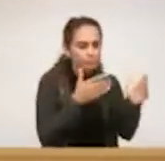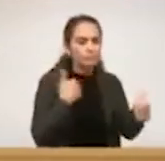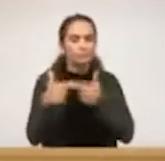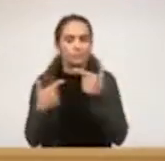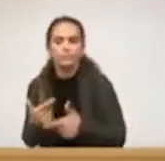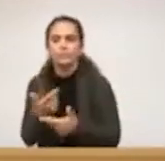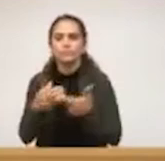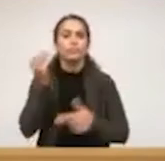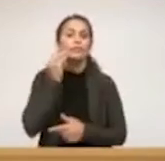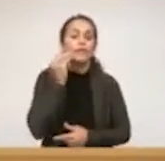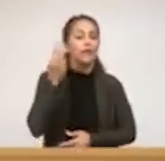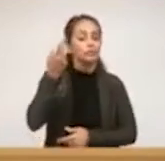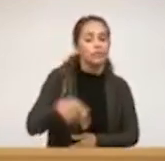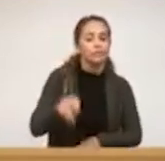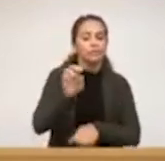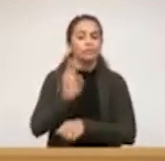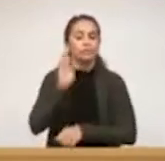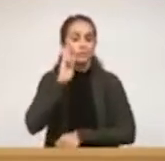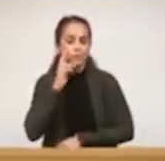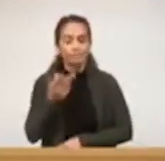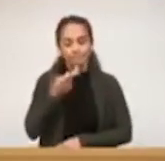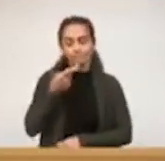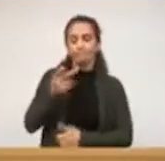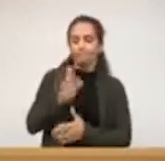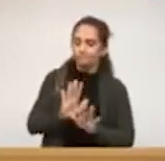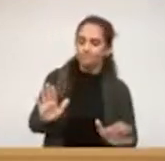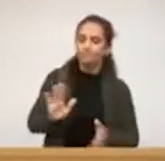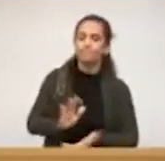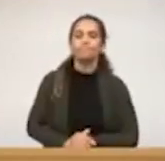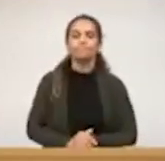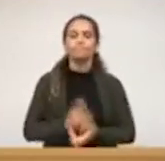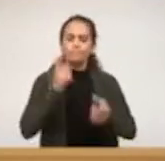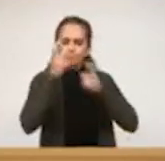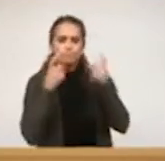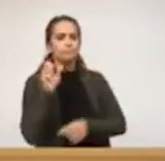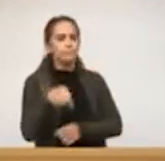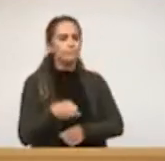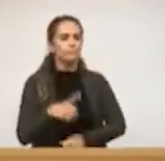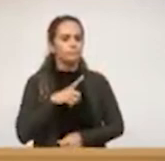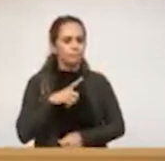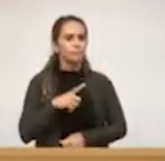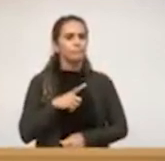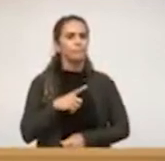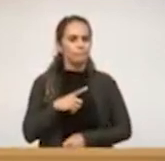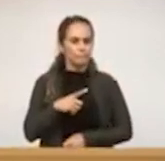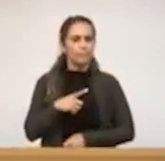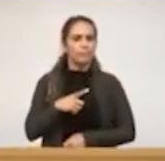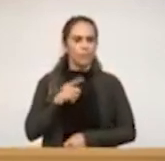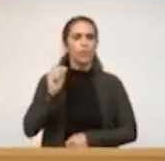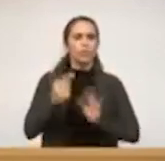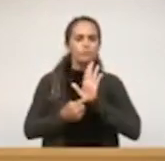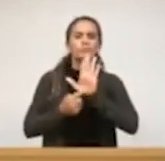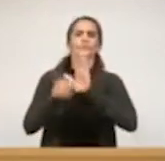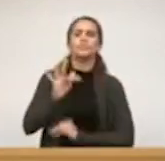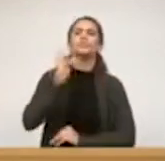oportunidade para os rondonienses que a questão essa minha palavra seu presente muito preocupado nesse momento para aquilo que se aponta